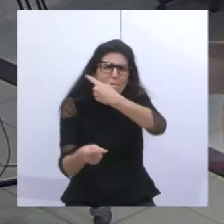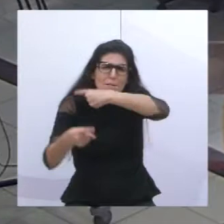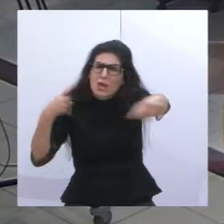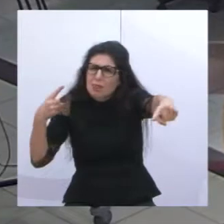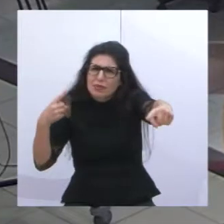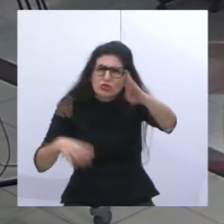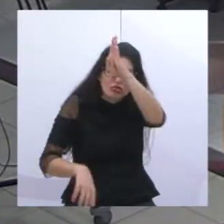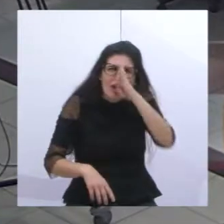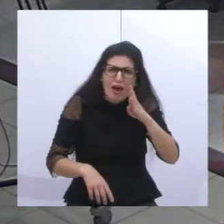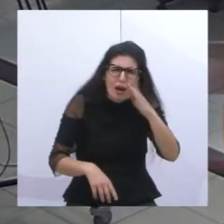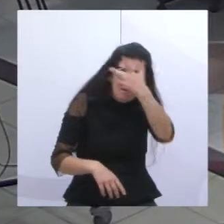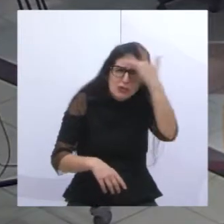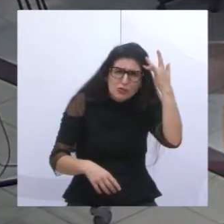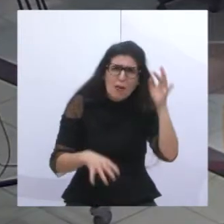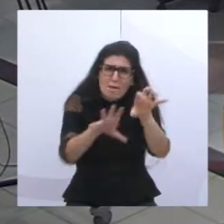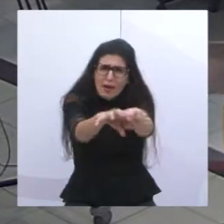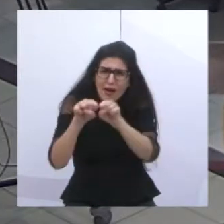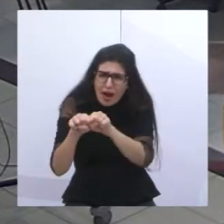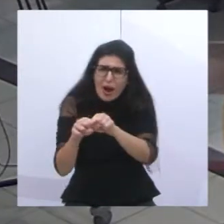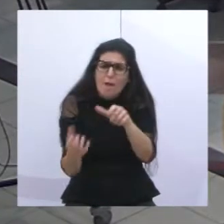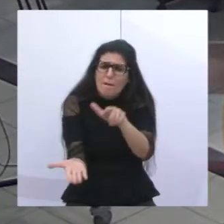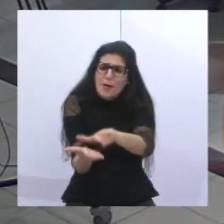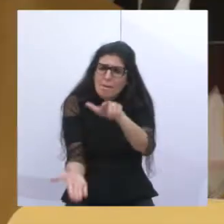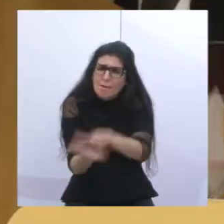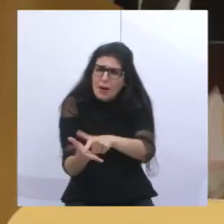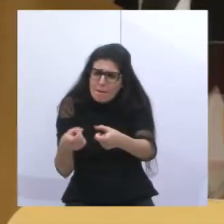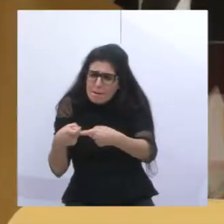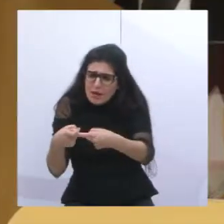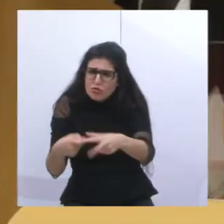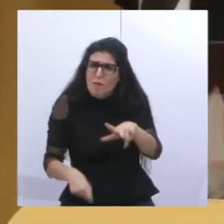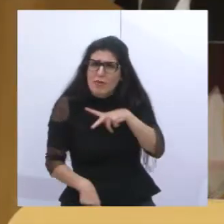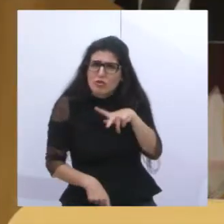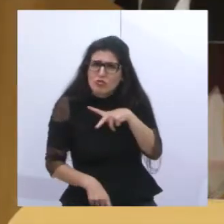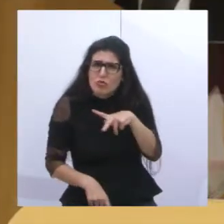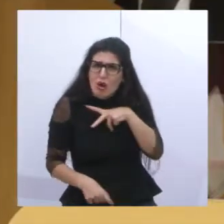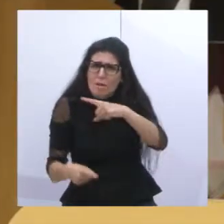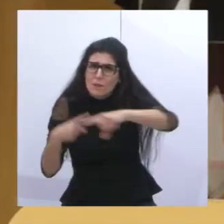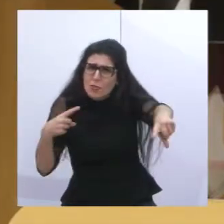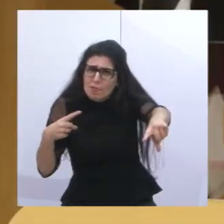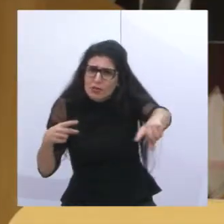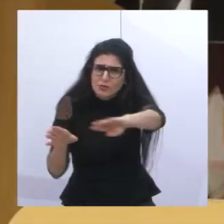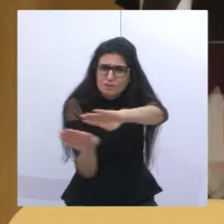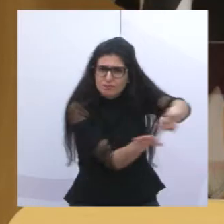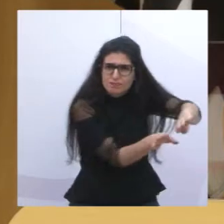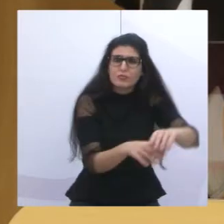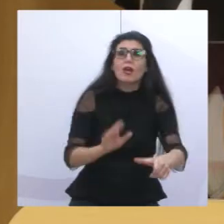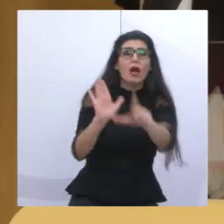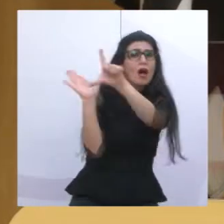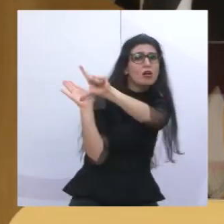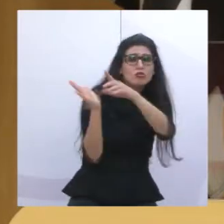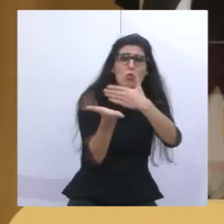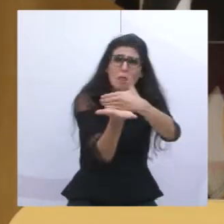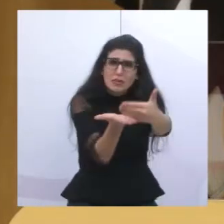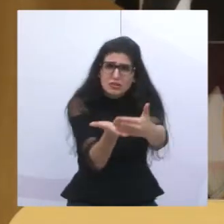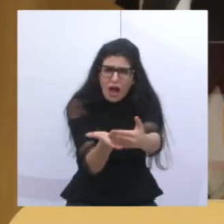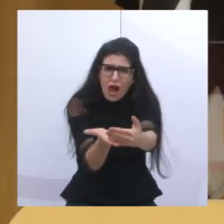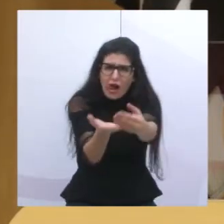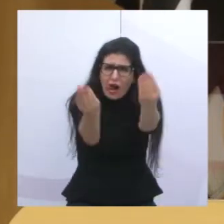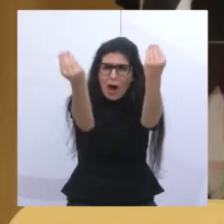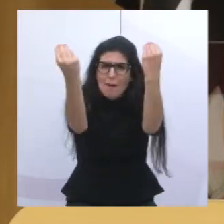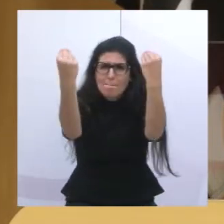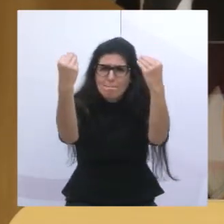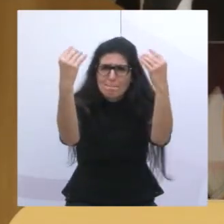município. Perceba o seguinte, eu quero levantar aqui, antes de começar alguns detalhes, eu quero que você que